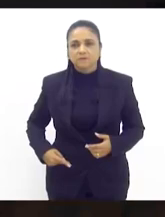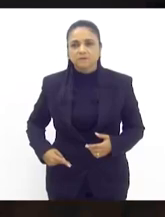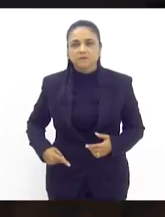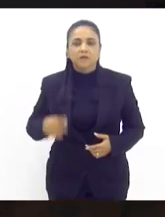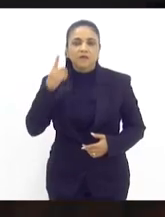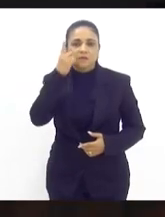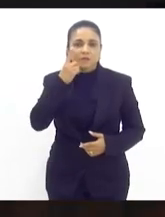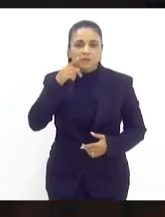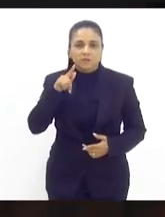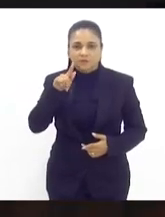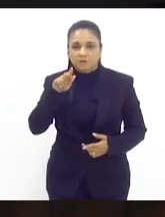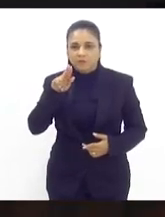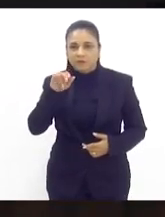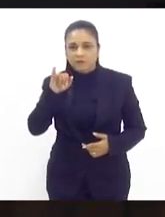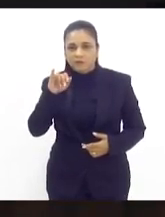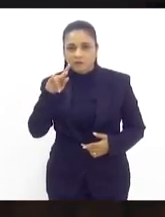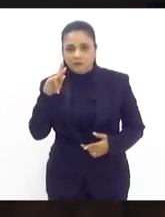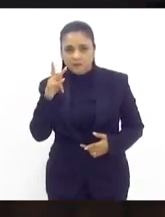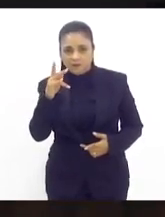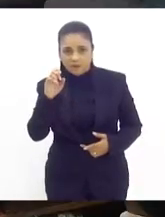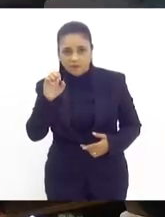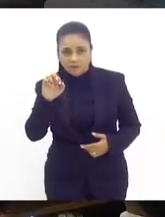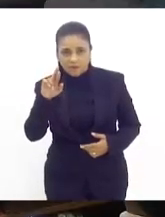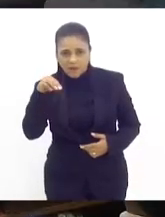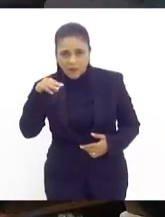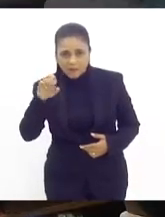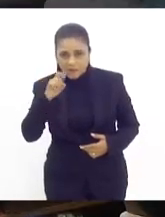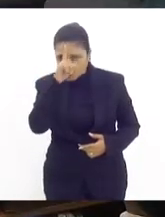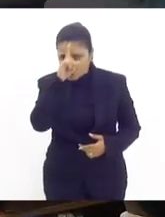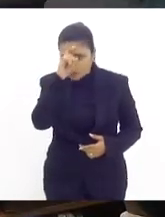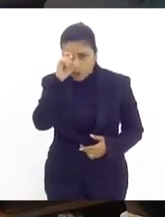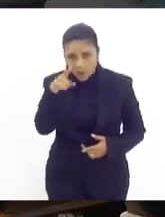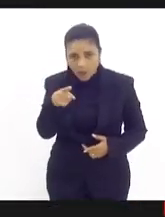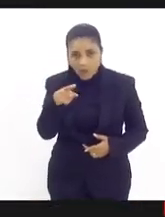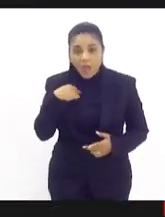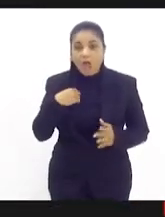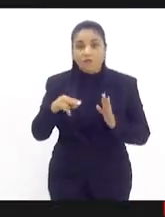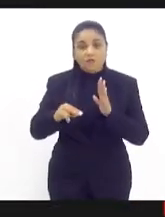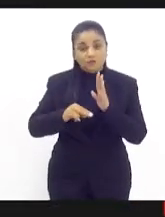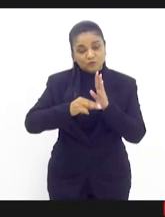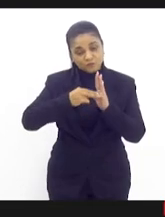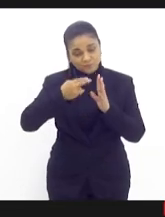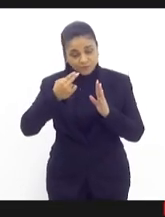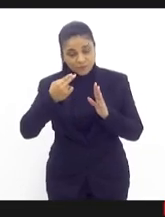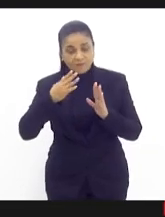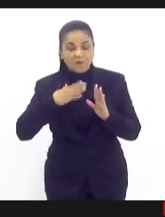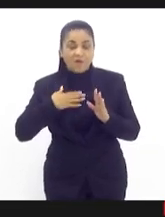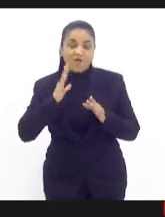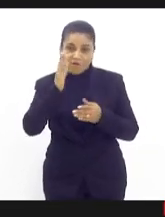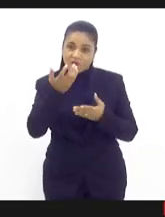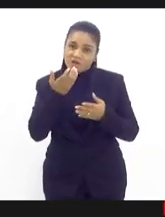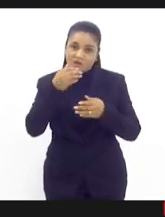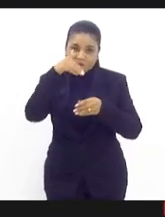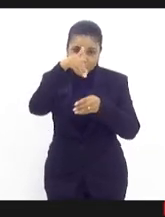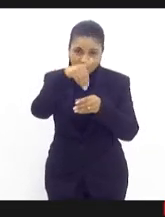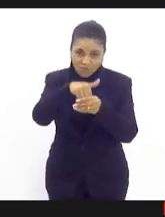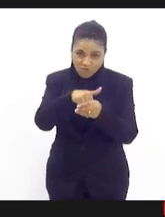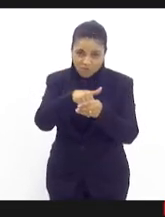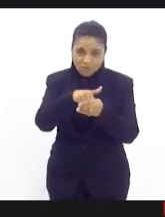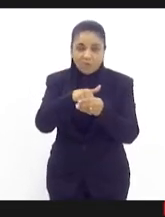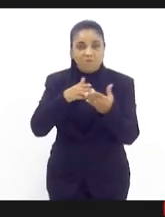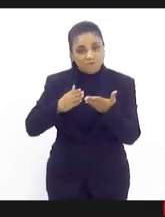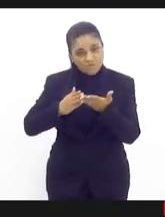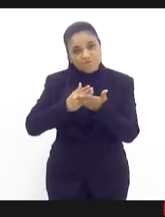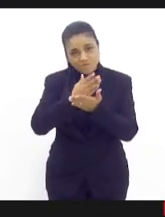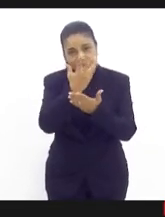Deputado Guilherme, por favor, está no hospital? Ô, irmão, fazer uma cirurgia aqui, mas eu queria votar favorável